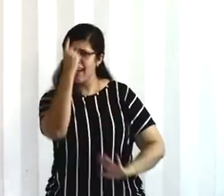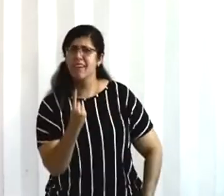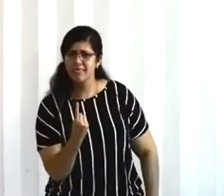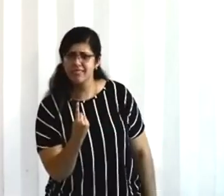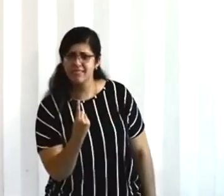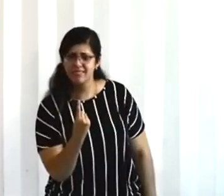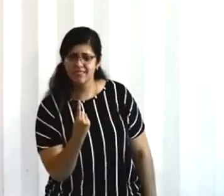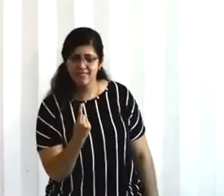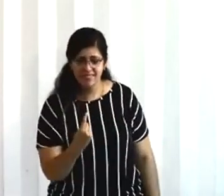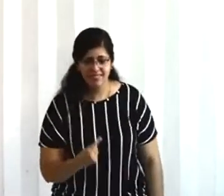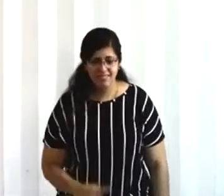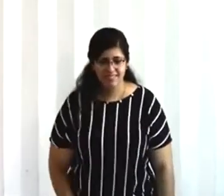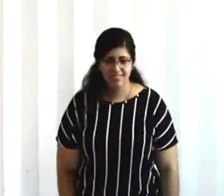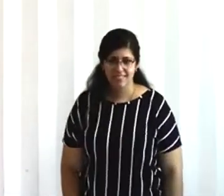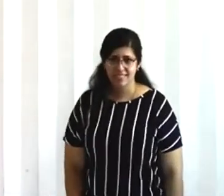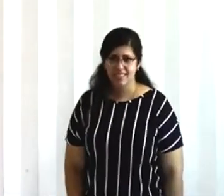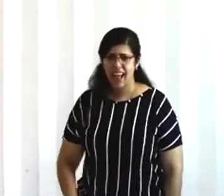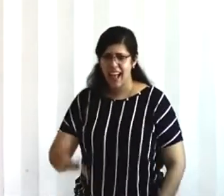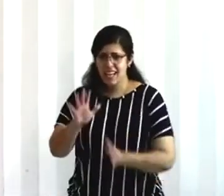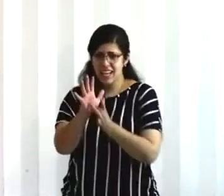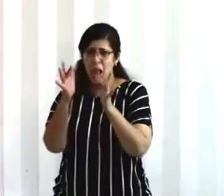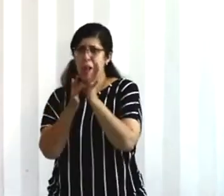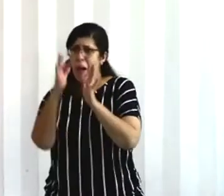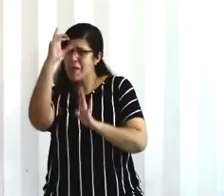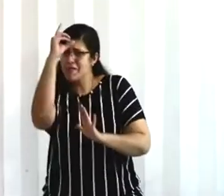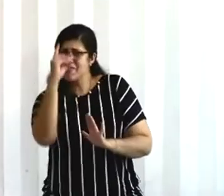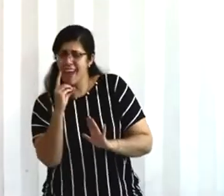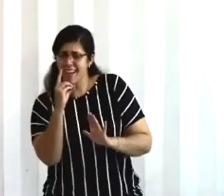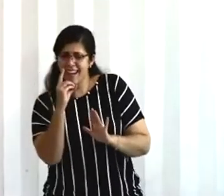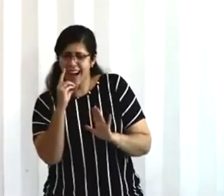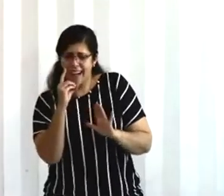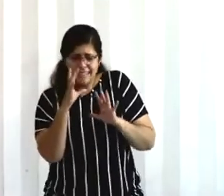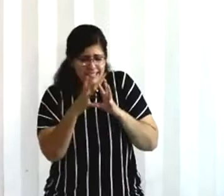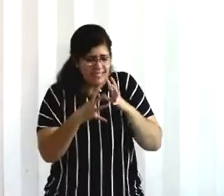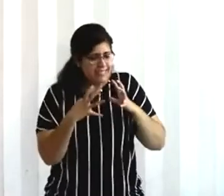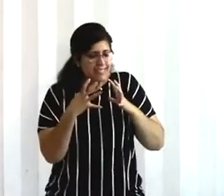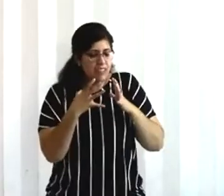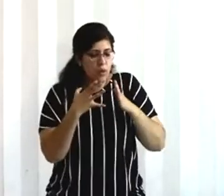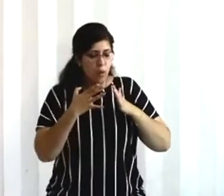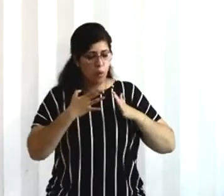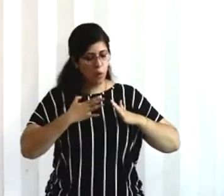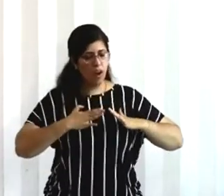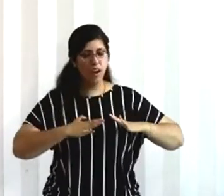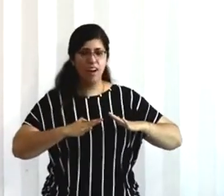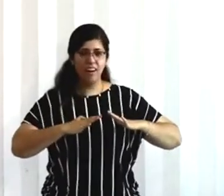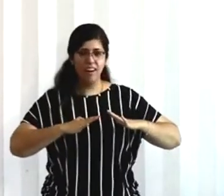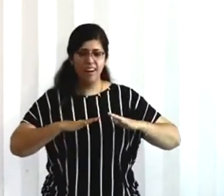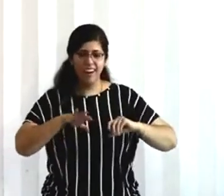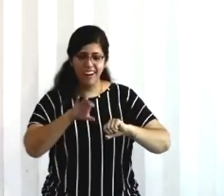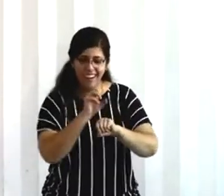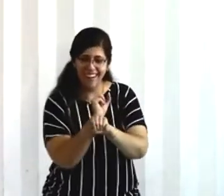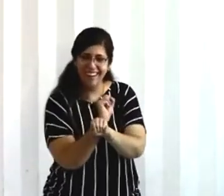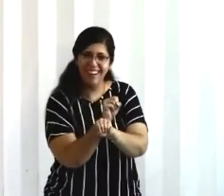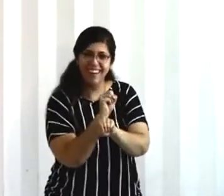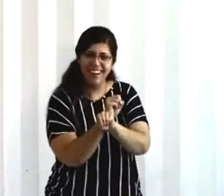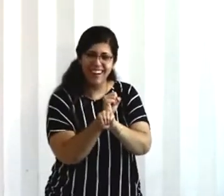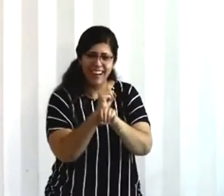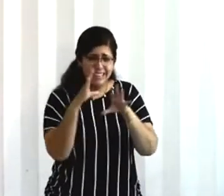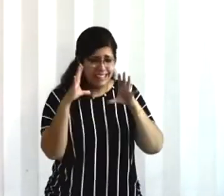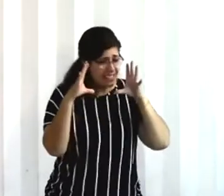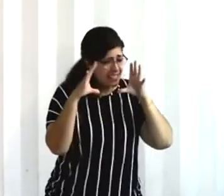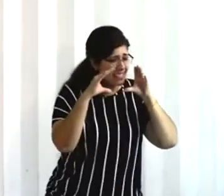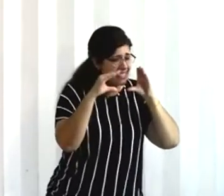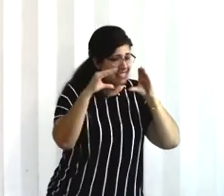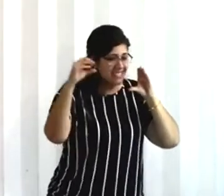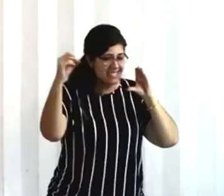para aplacar a escuridão, para dissipar as trevas e para trazer esperança a corações.